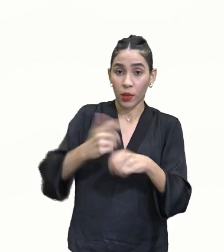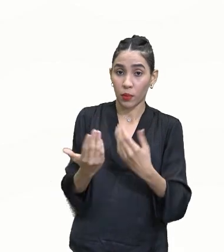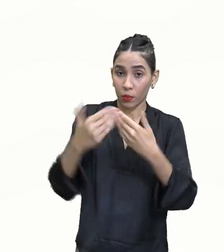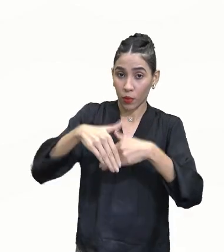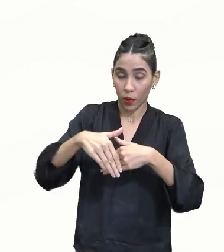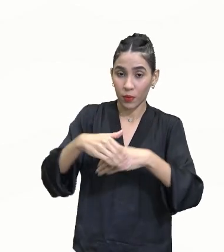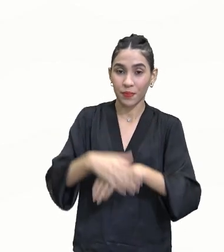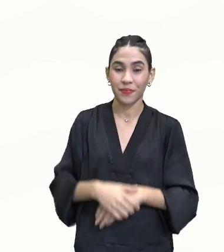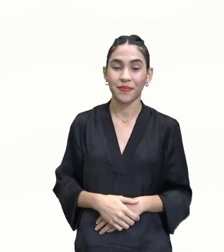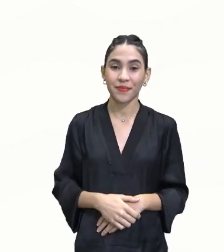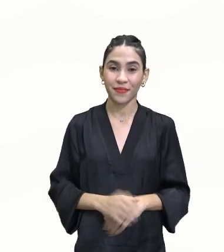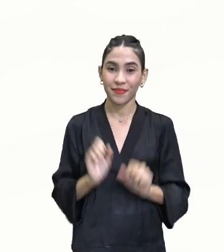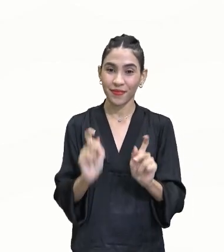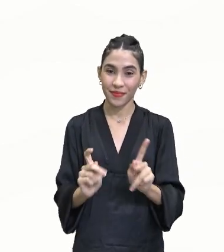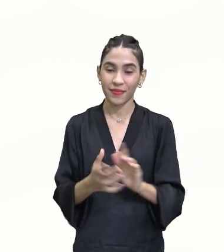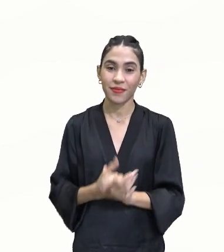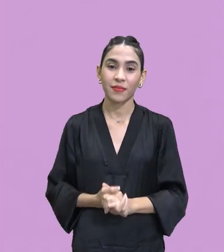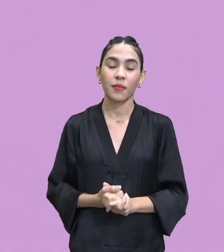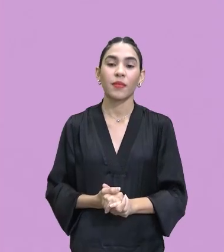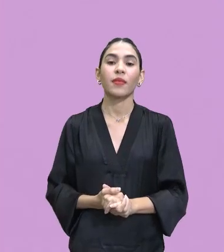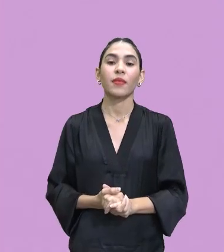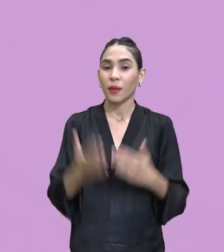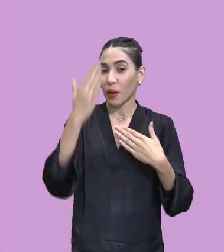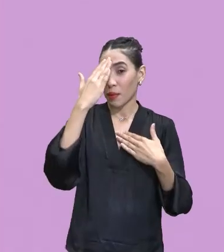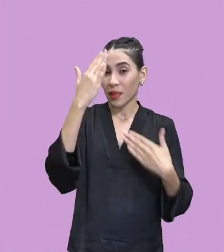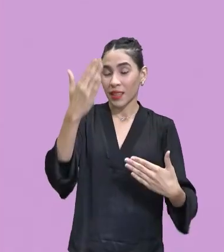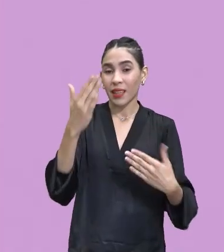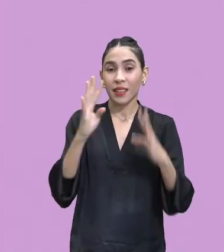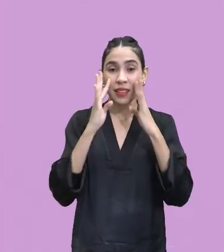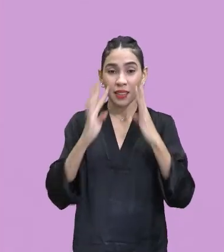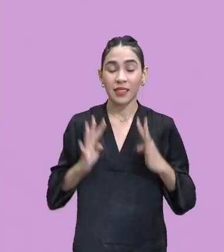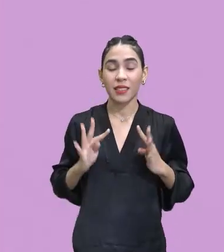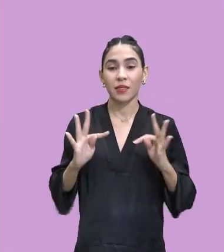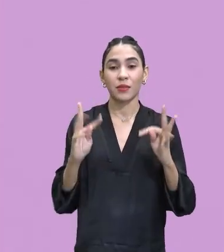sua avaliação, tá certo? Muito obrigada